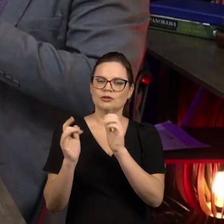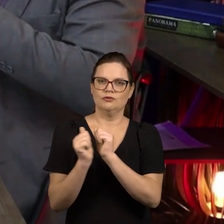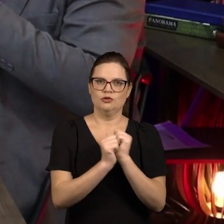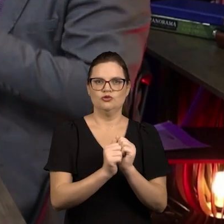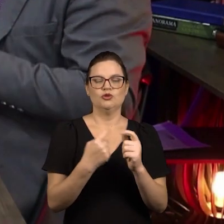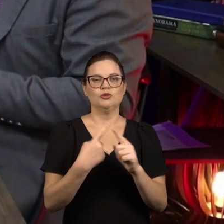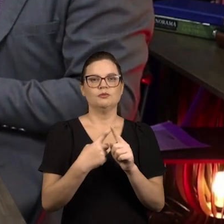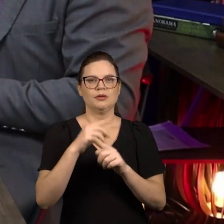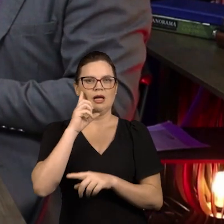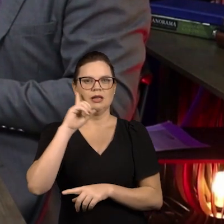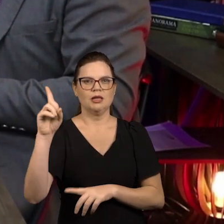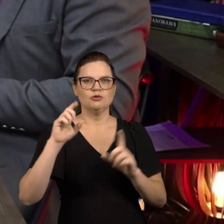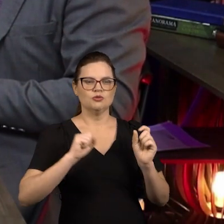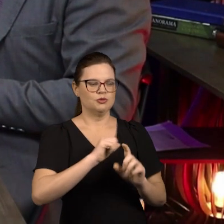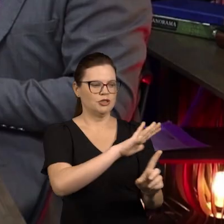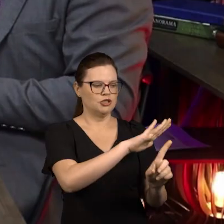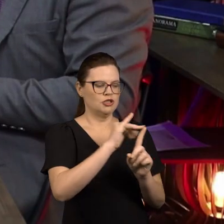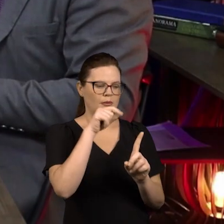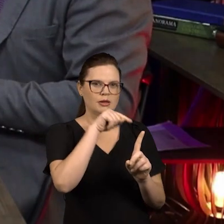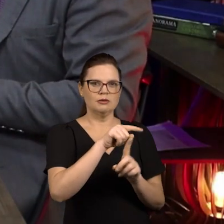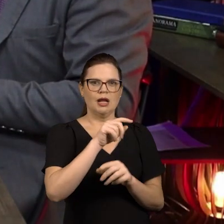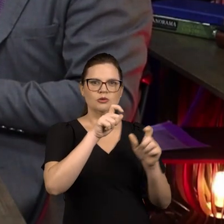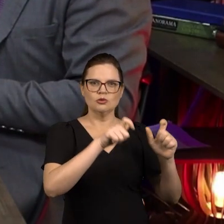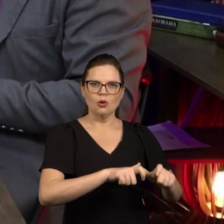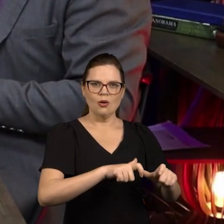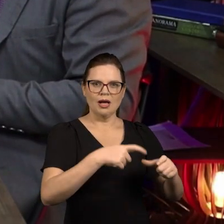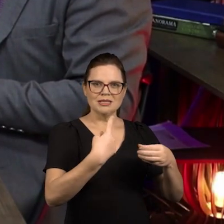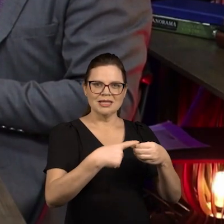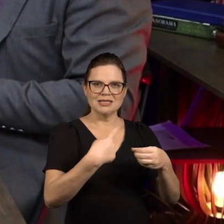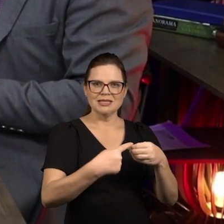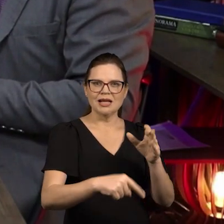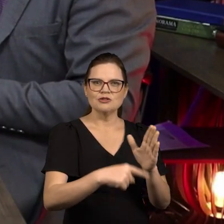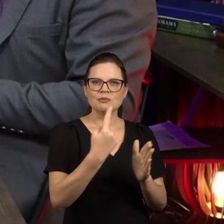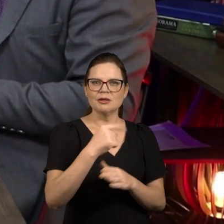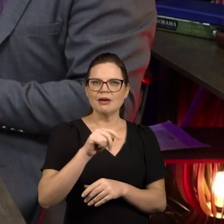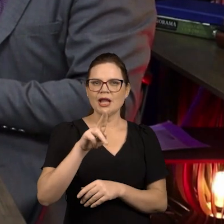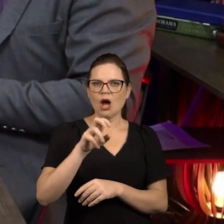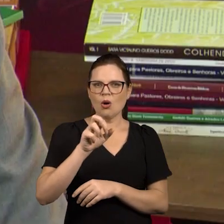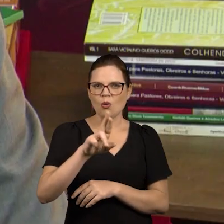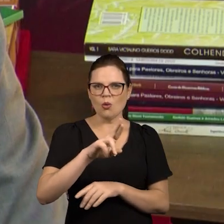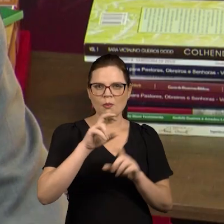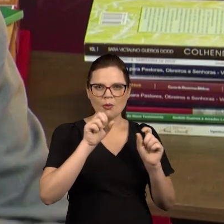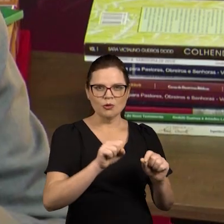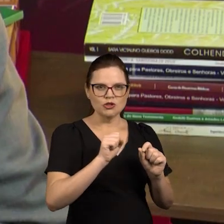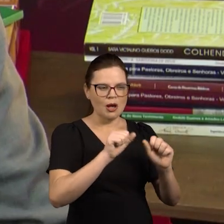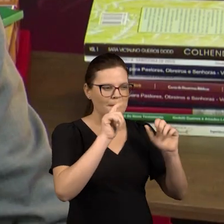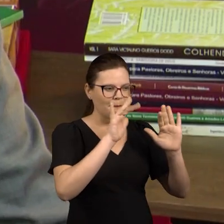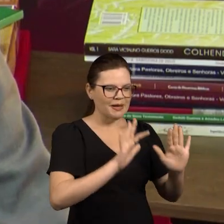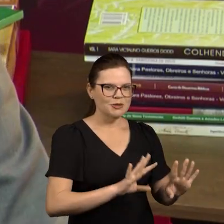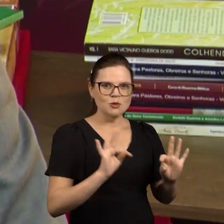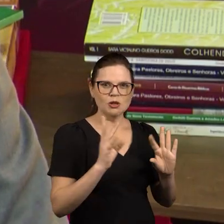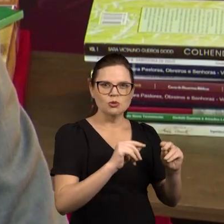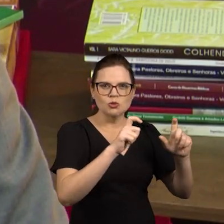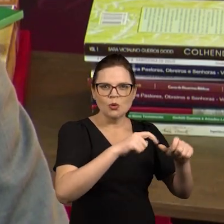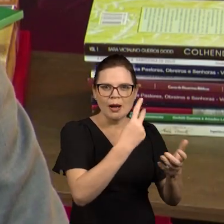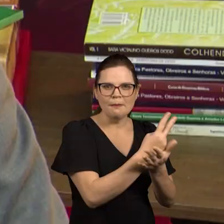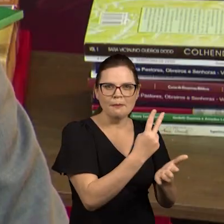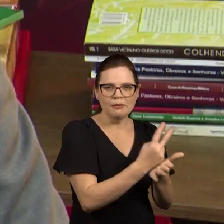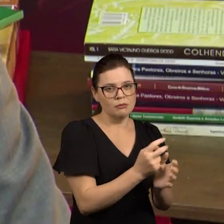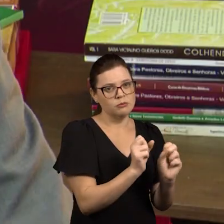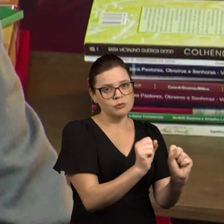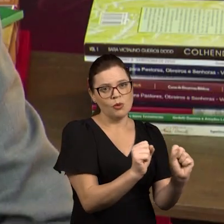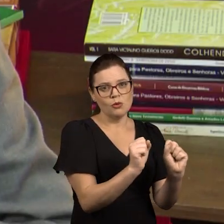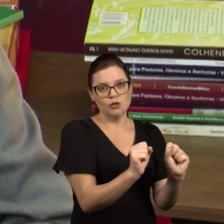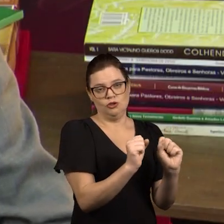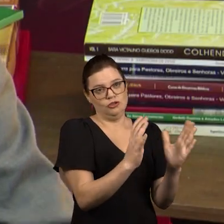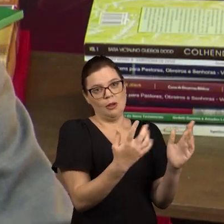Caldeus e ter feito tudo na vida dele em Ur dos Caldeus? Poderia ter feito, mas em consonância com aquilo que Jesus